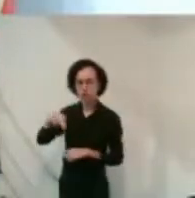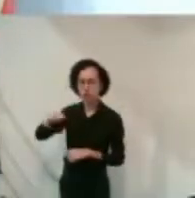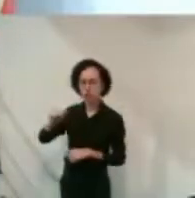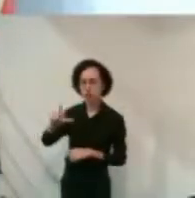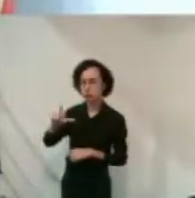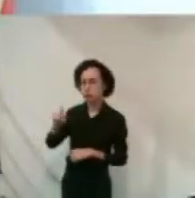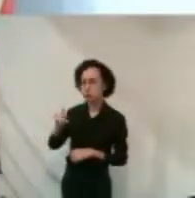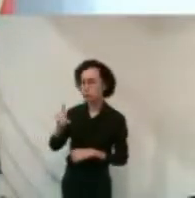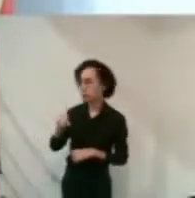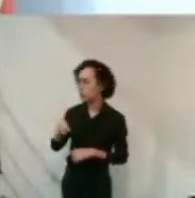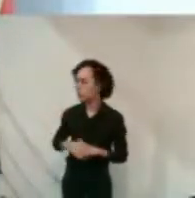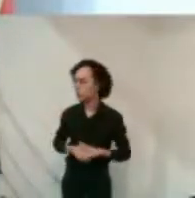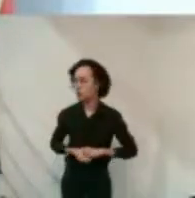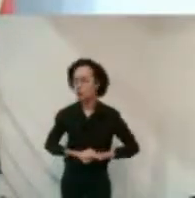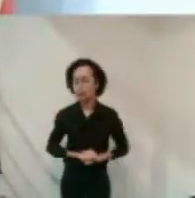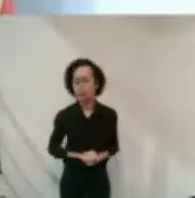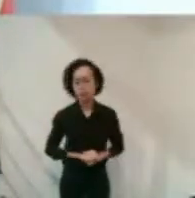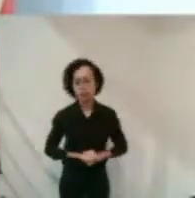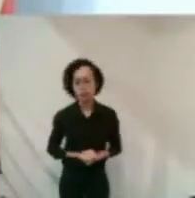Lima.